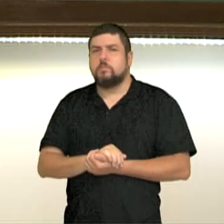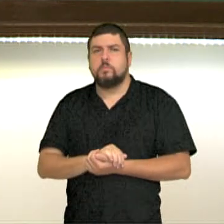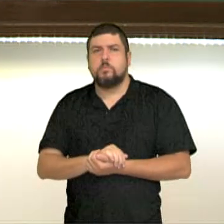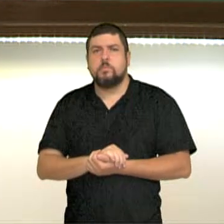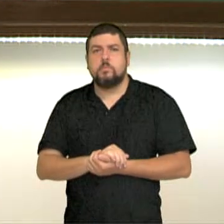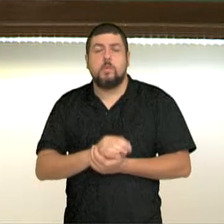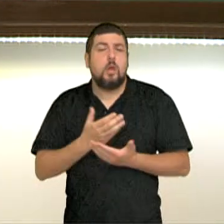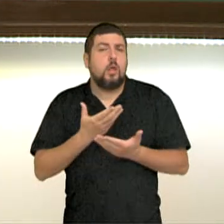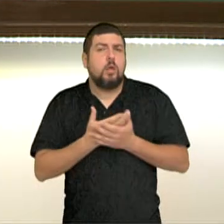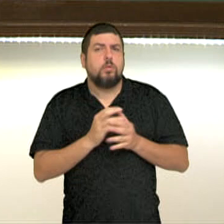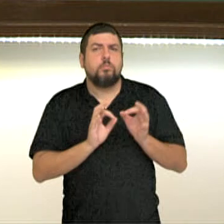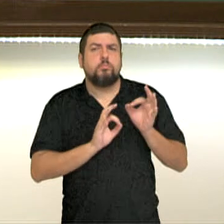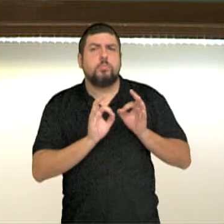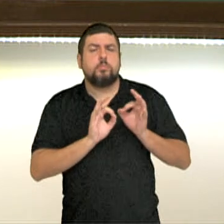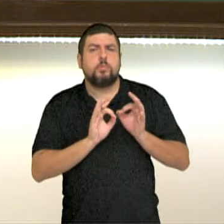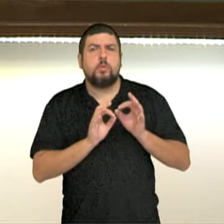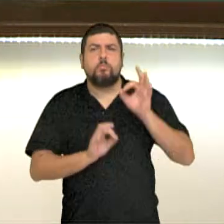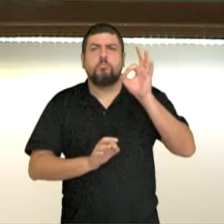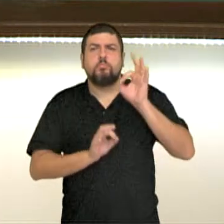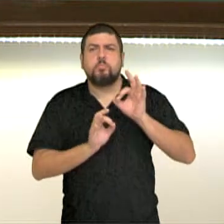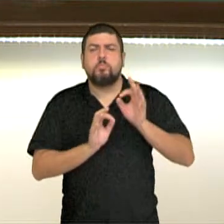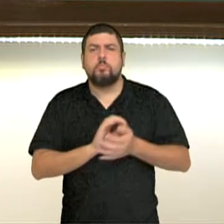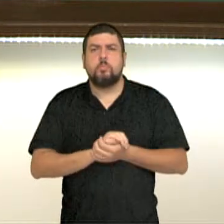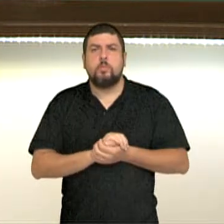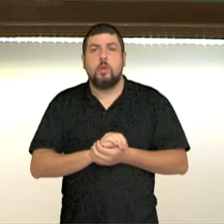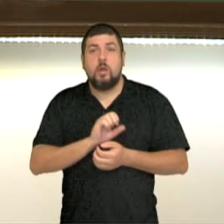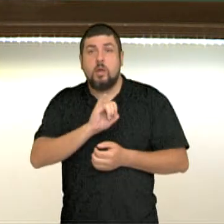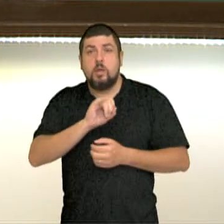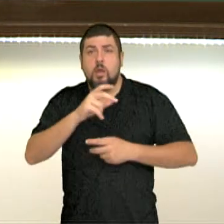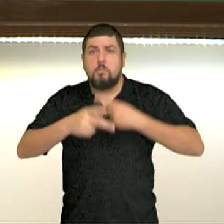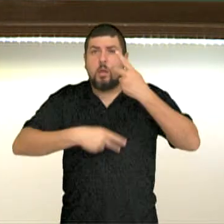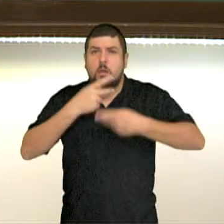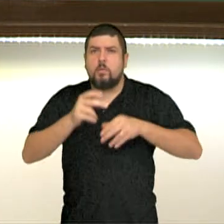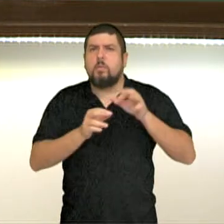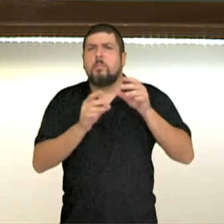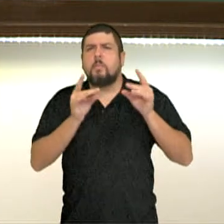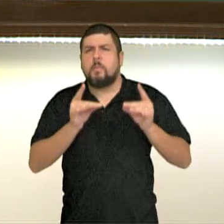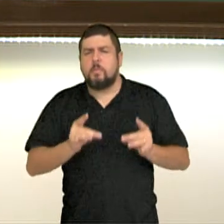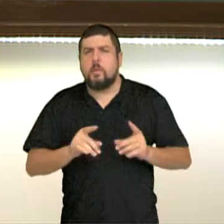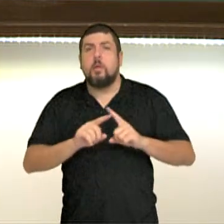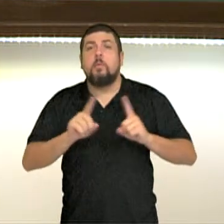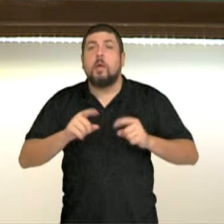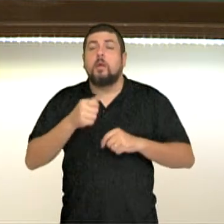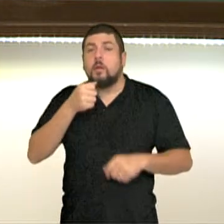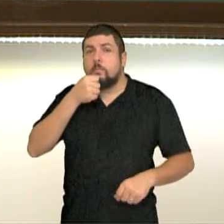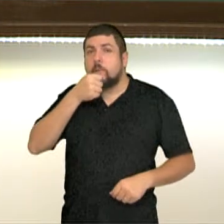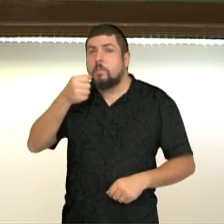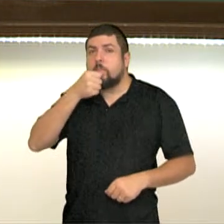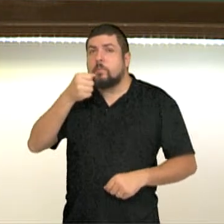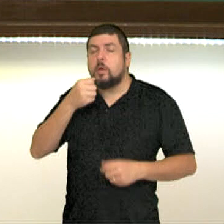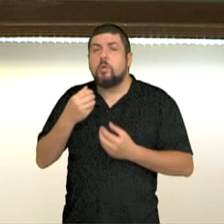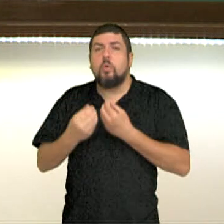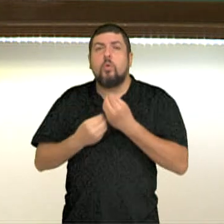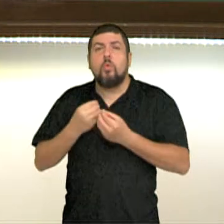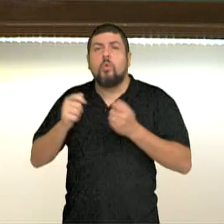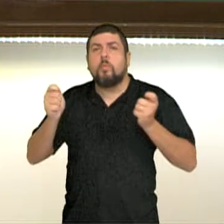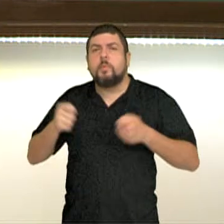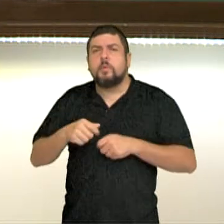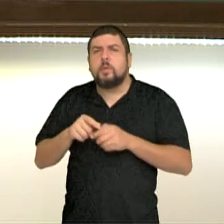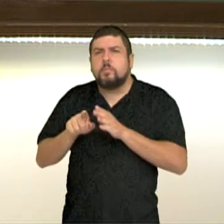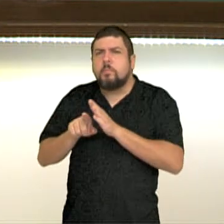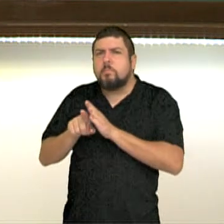pouco. Se eu for uma pessoa que fala muito, talvez eu consiga detalhar. Mas na entrevista, o que que a gente consegue fazer? A gente consegue, através